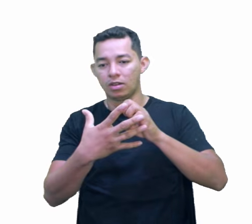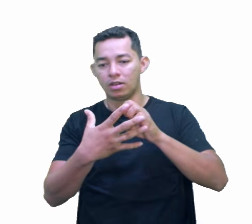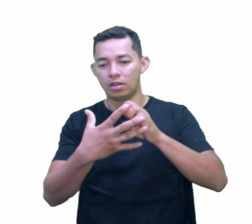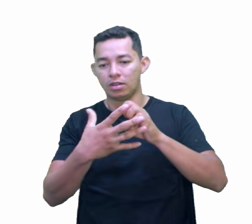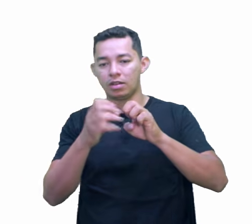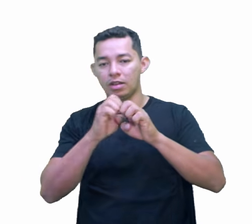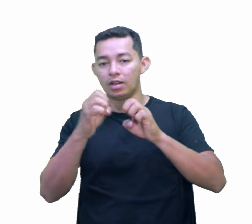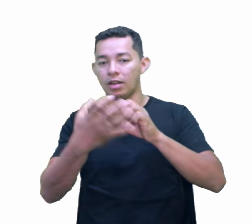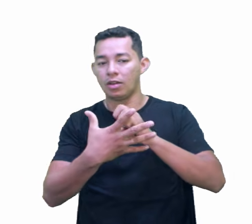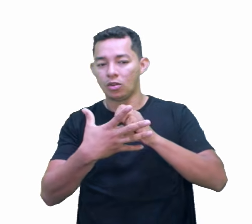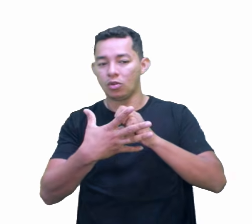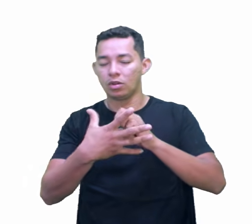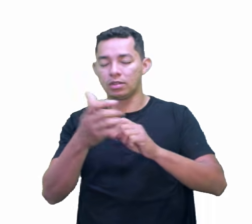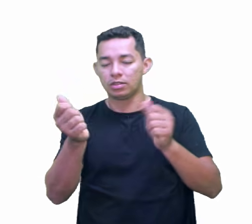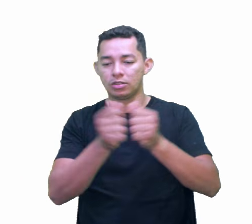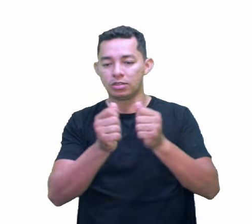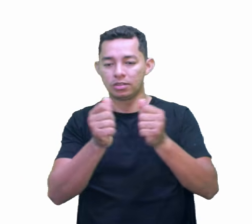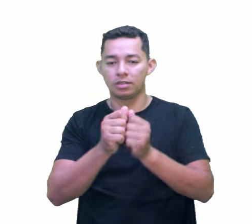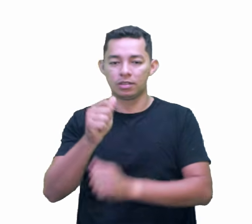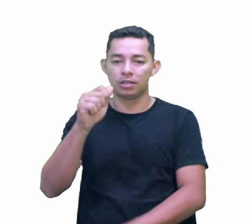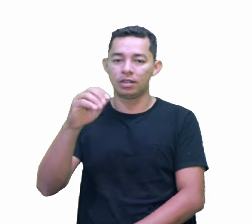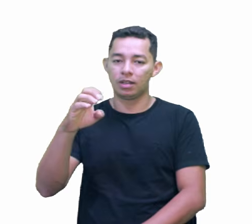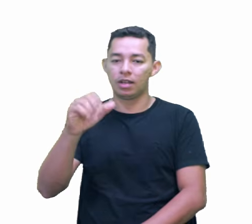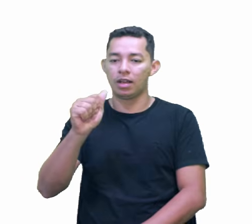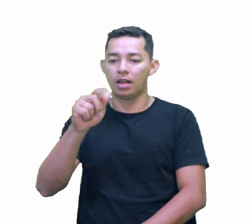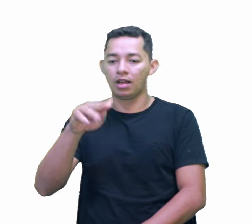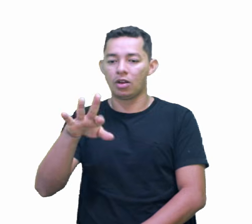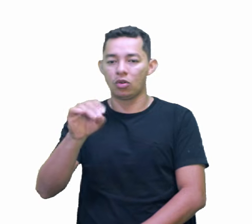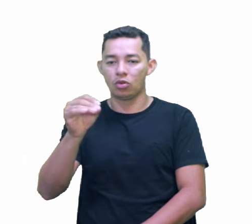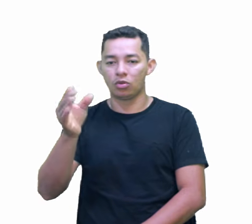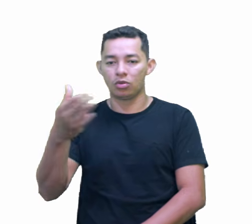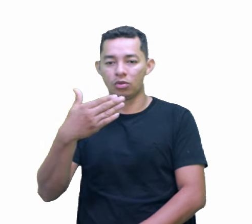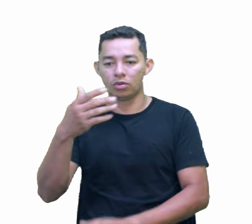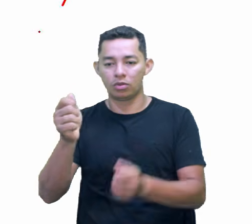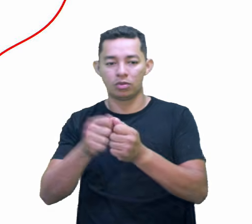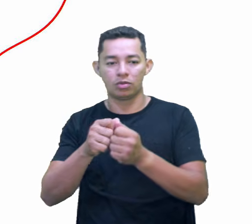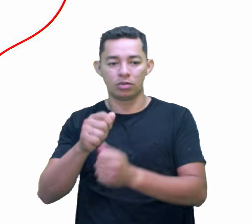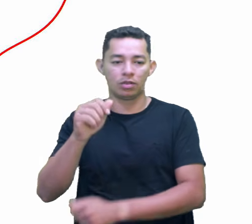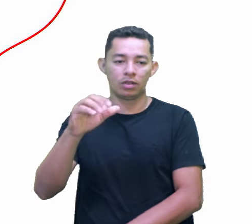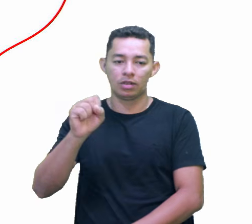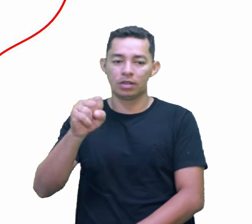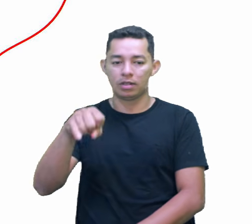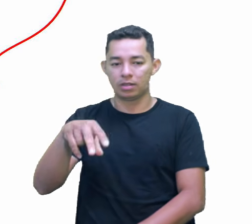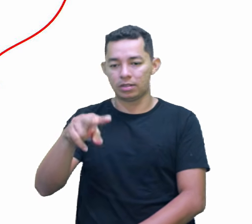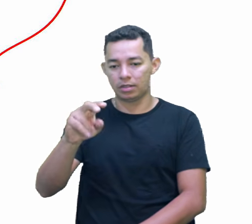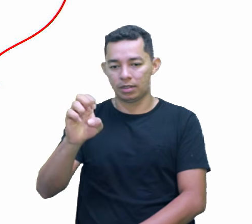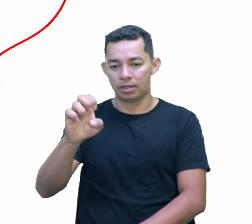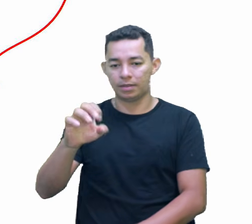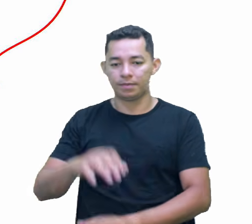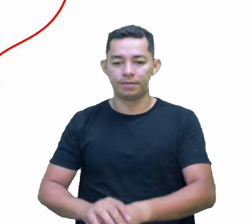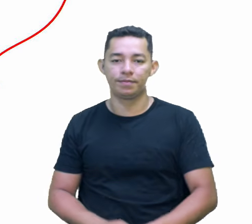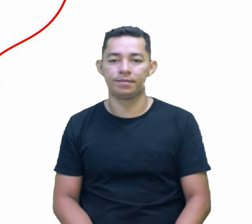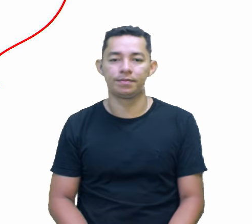com a cinecologia, né? A autoecologia, por exemplo, ela vai estar relacionada aí, por exemplo,